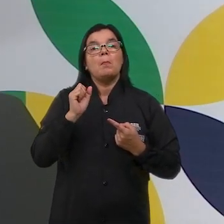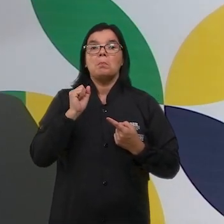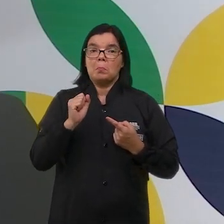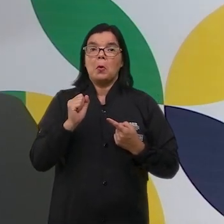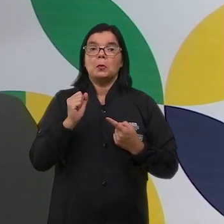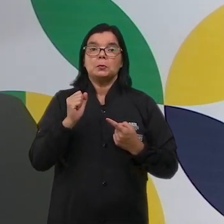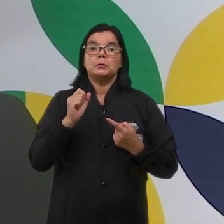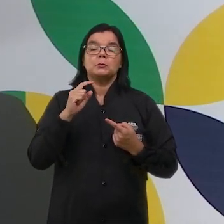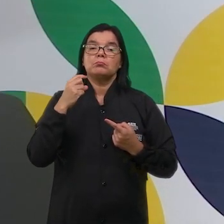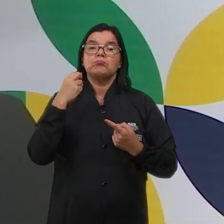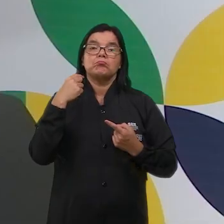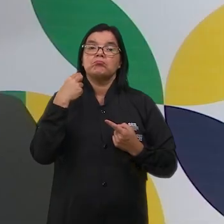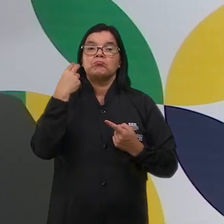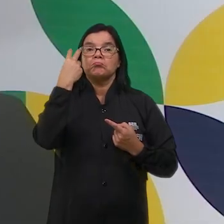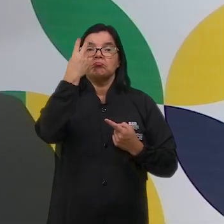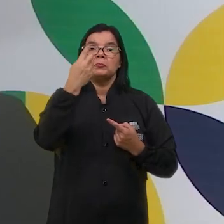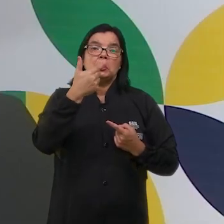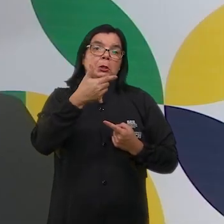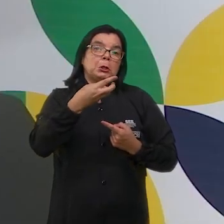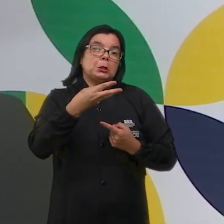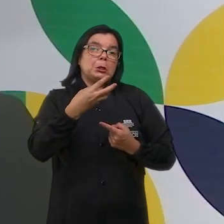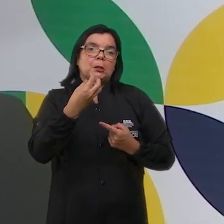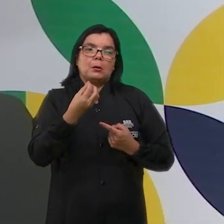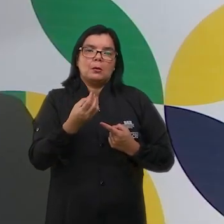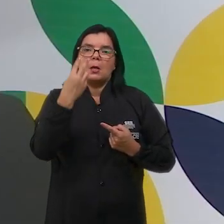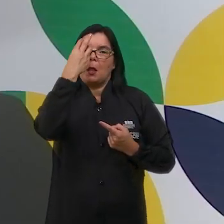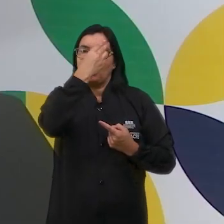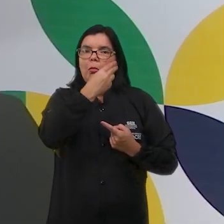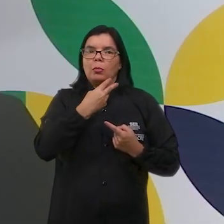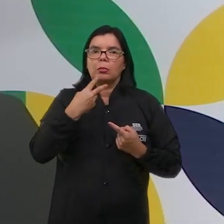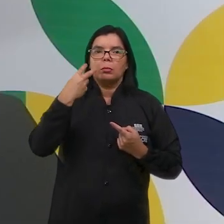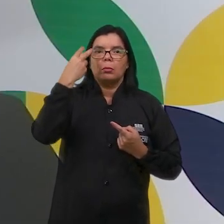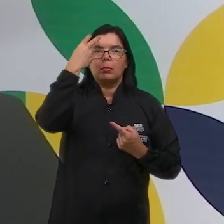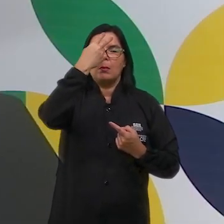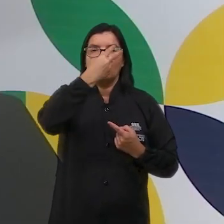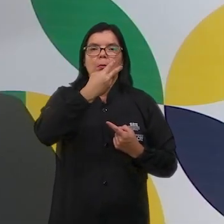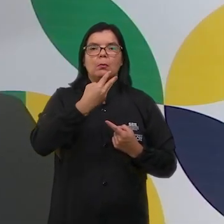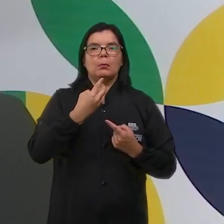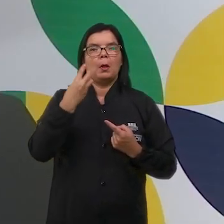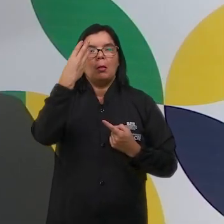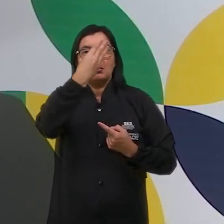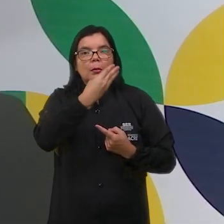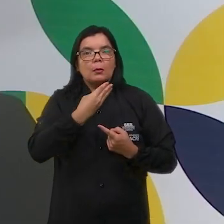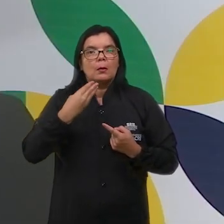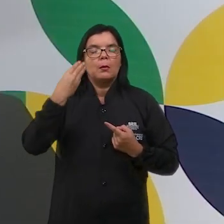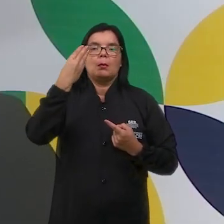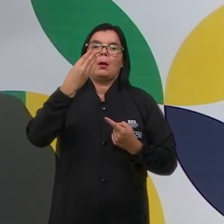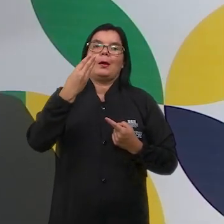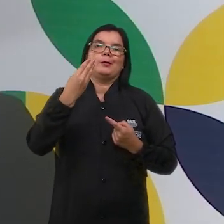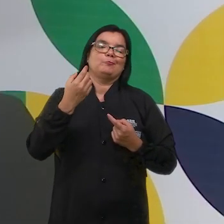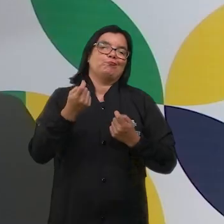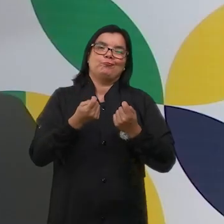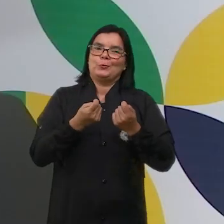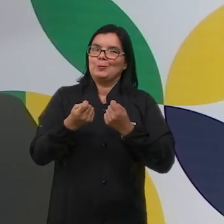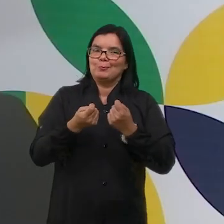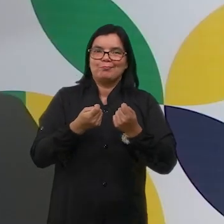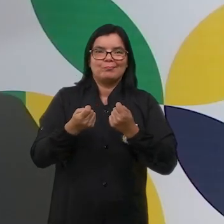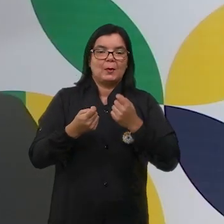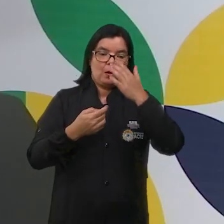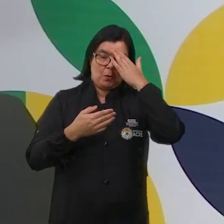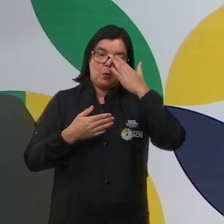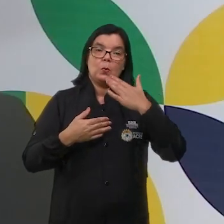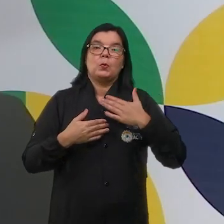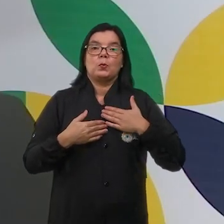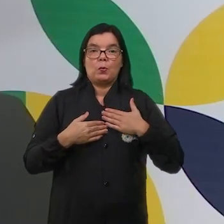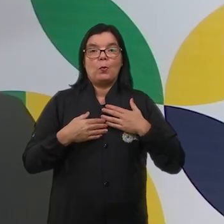conseguir ficar mais umas 36, e aí aquilo começa a se tornar uma compulsão e um desequilíbrio. E aí o corpo é uma homeostase,